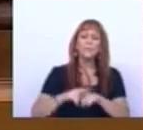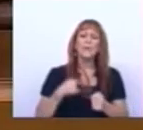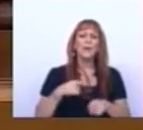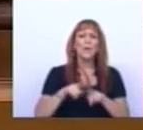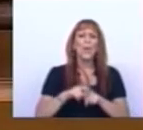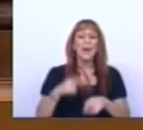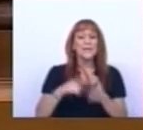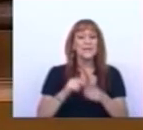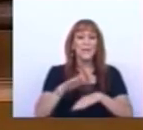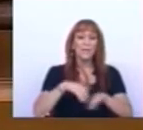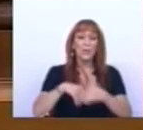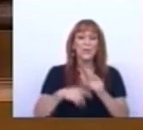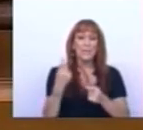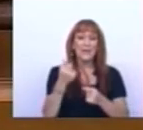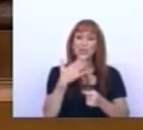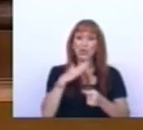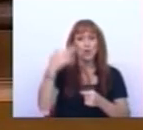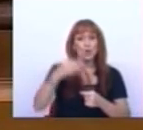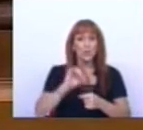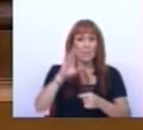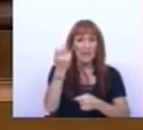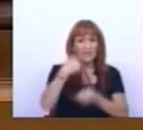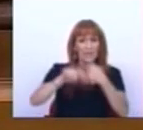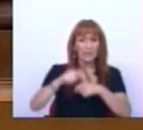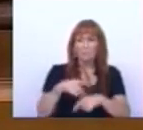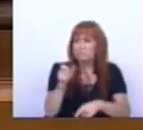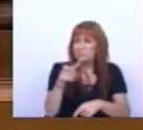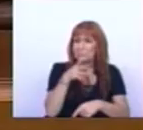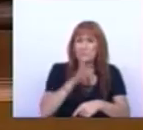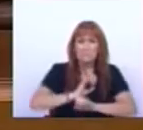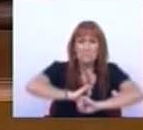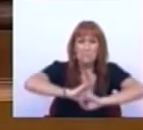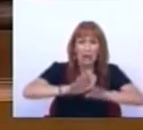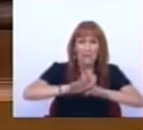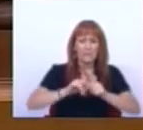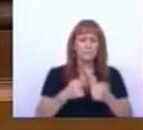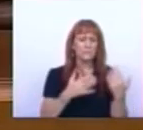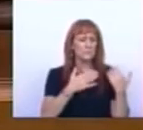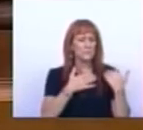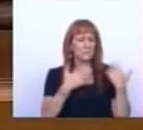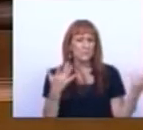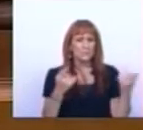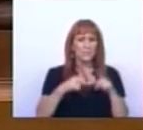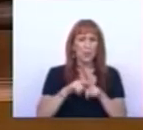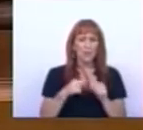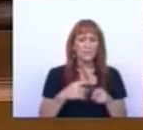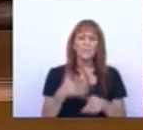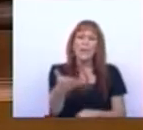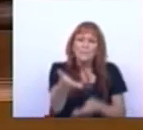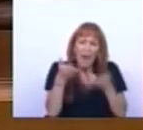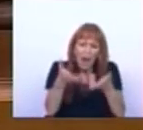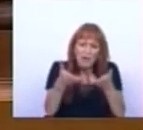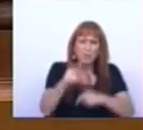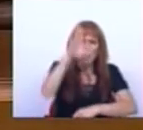sobre a necessidade de estabelecer preços justos na primeira venda, nem uma palavra. Com toda a responsabilidade, nós estendemos a mão ao